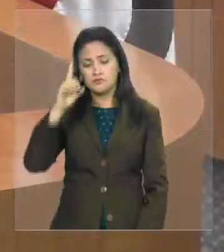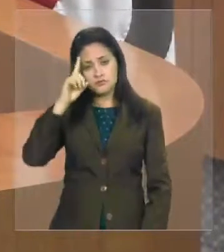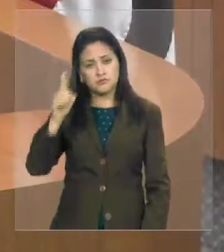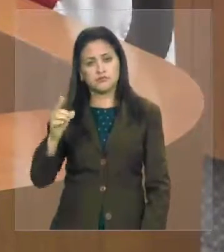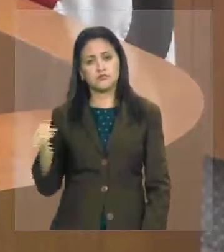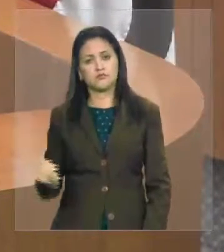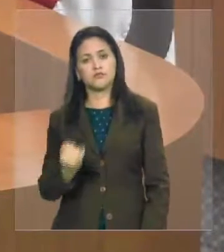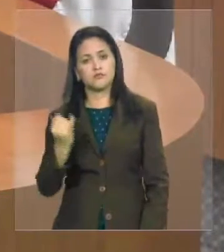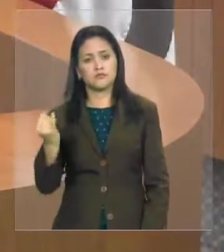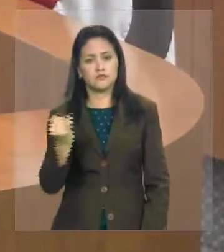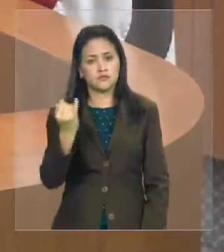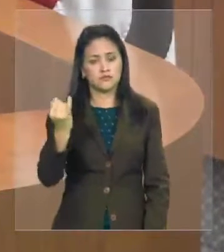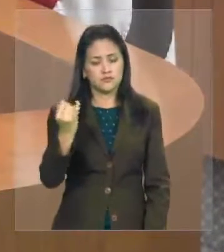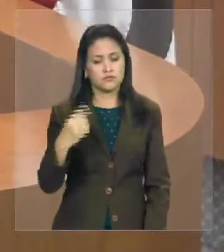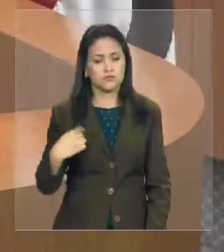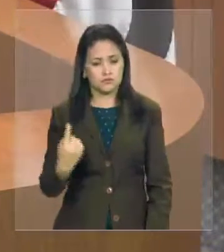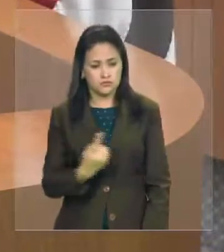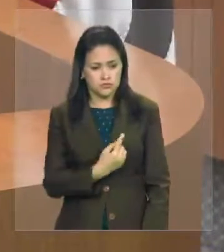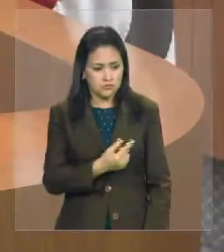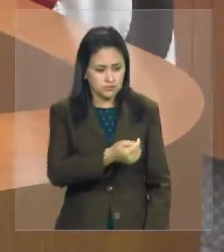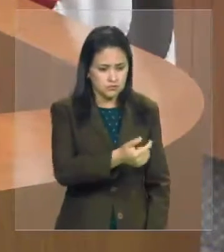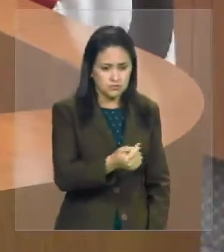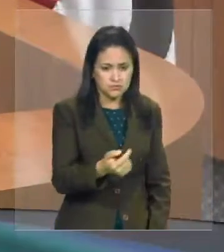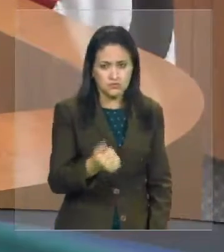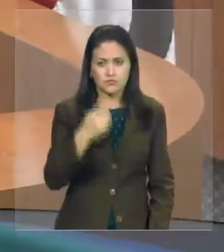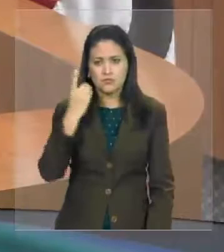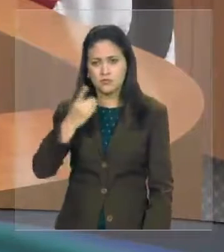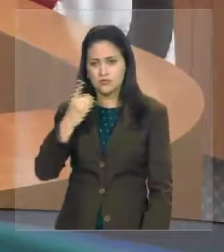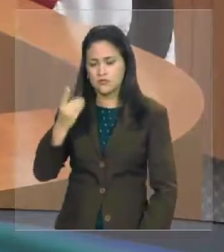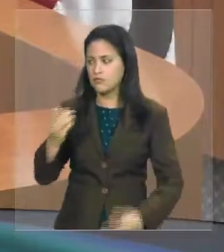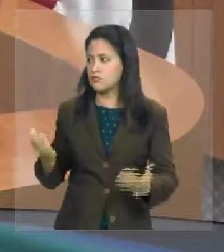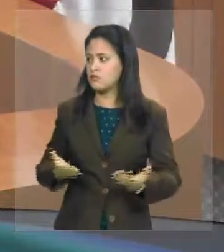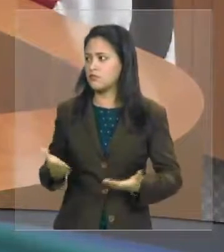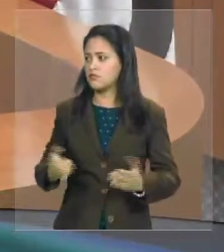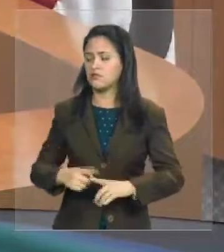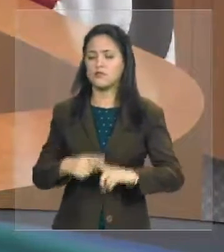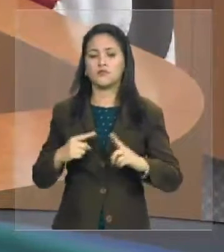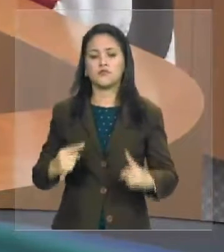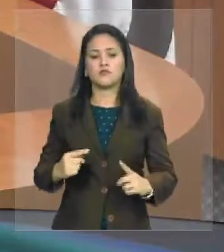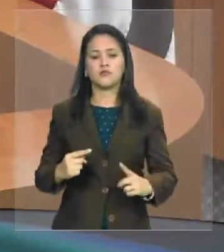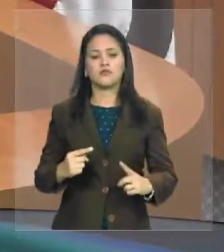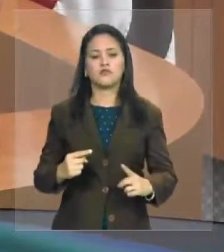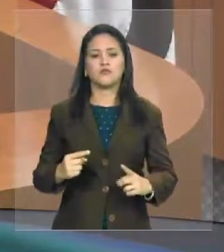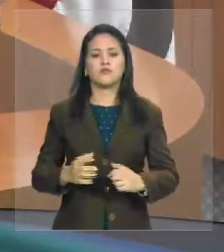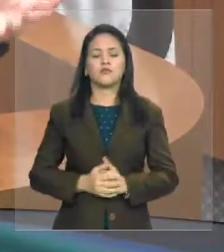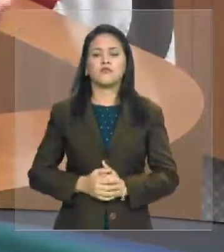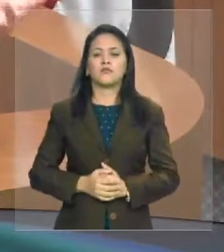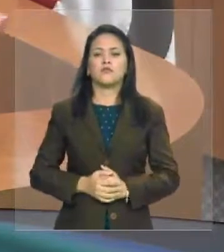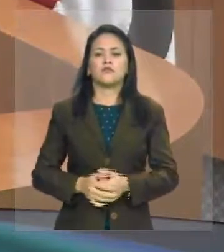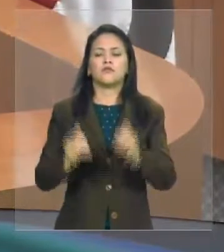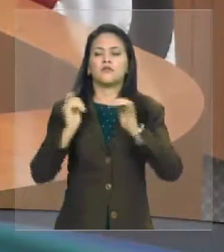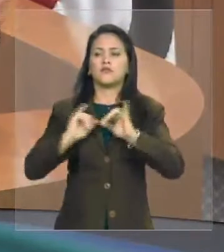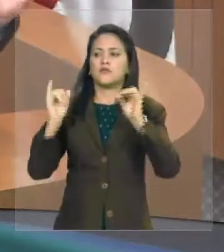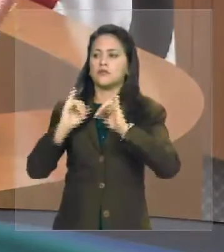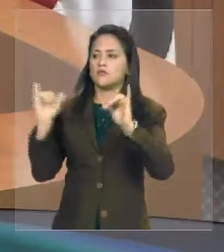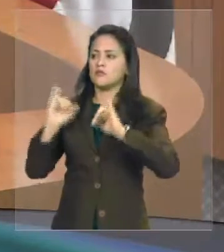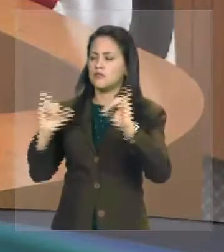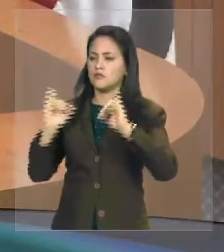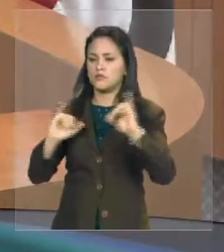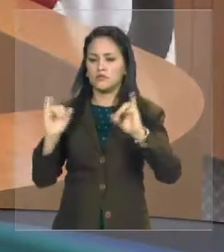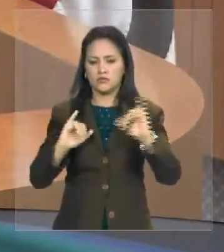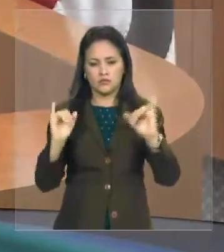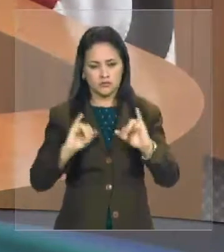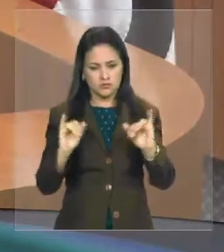de estarmos poucos deputados hoje aqui, mas as nossas palavras são multiplicadas e levadas a milhões de pessoas através